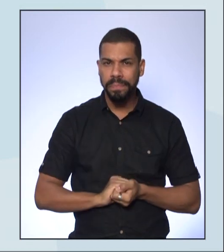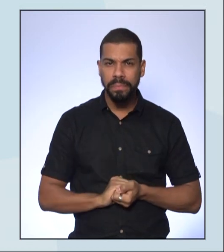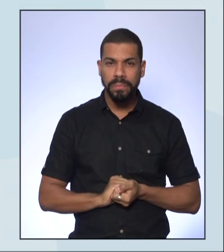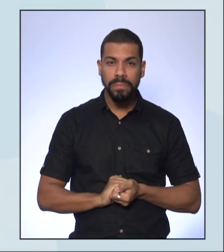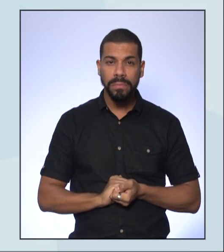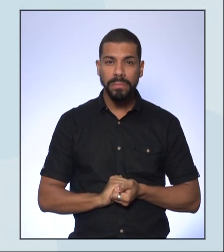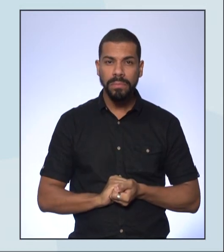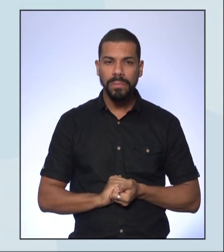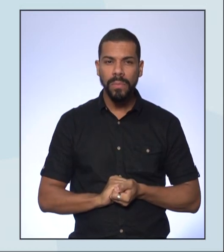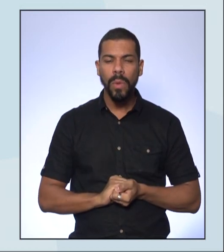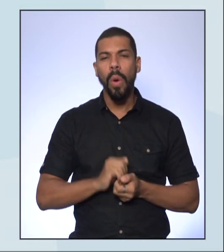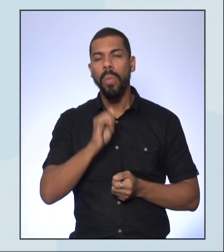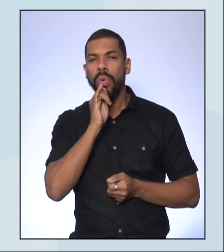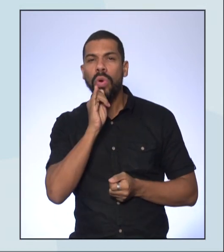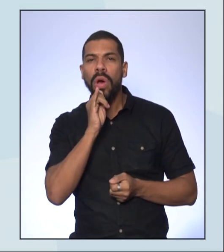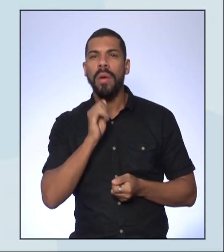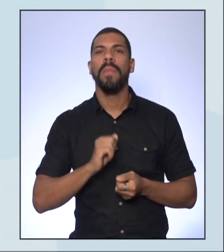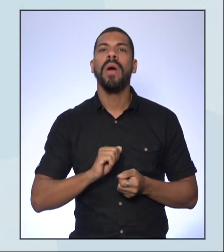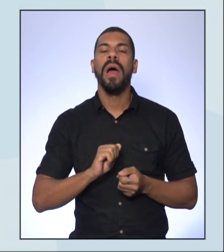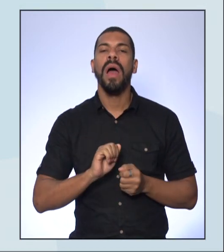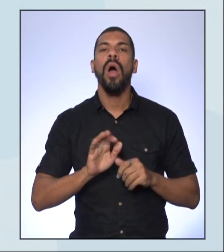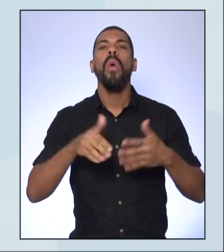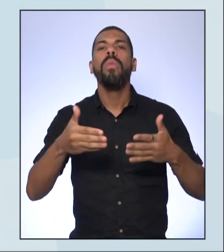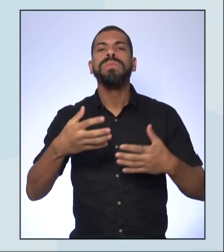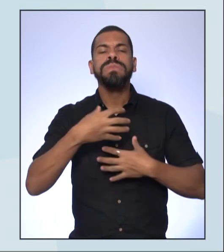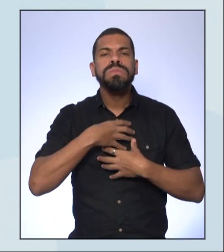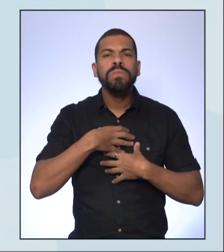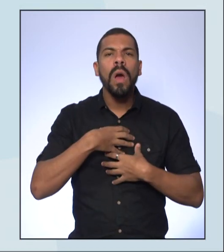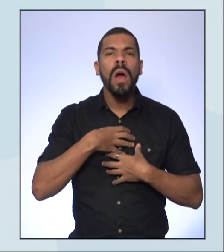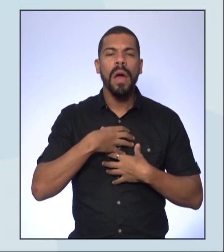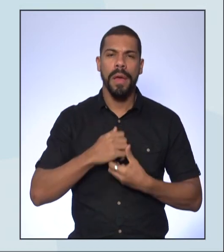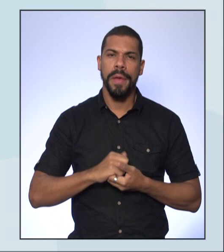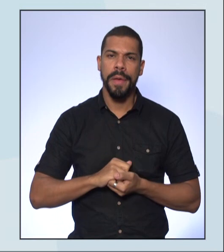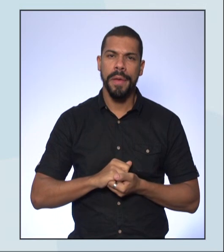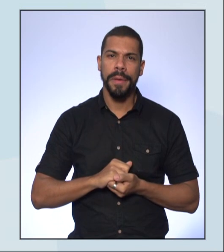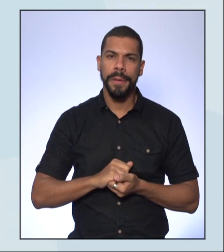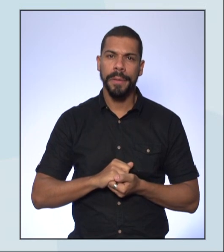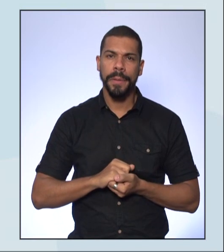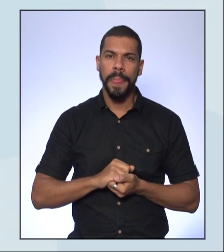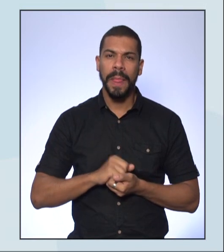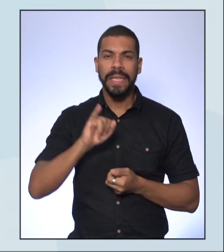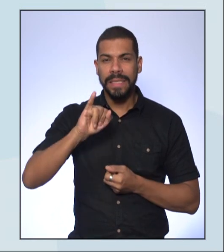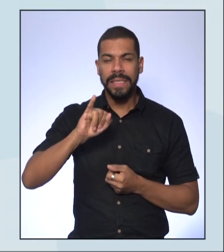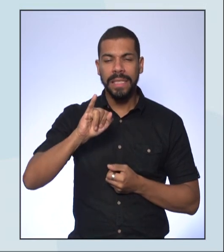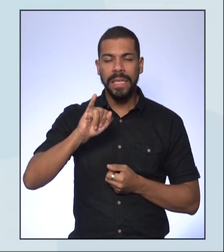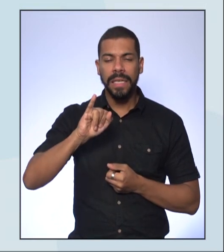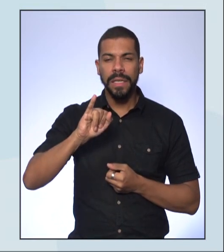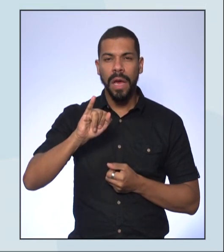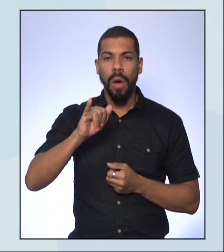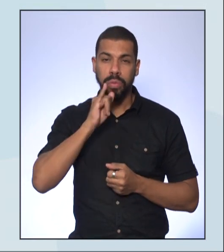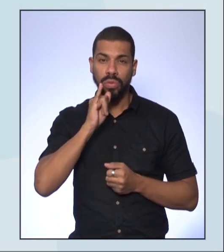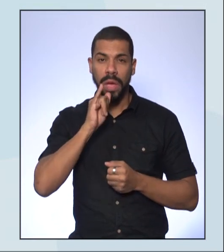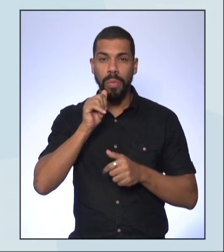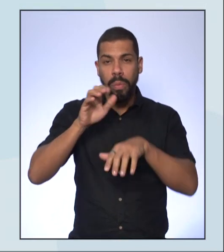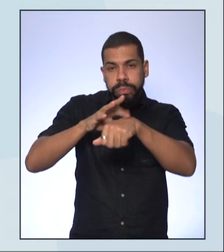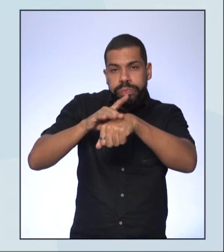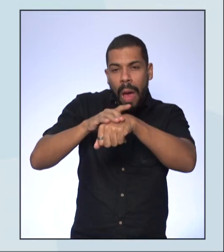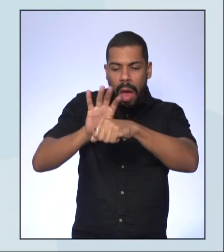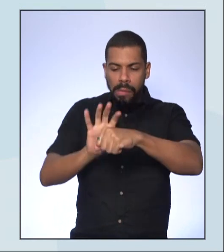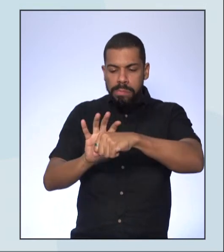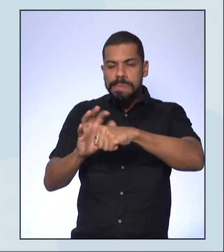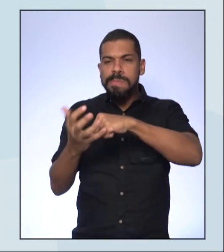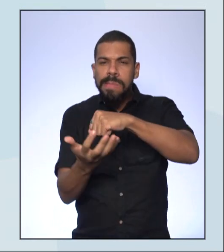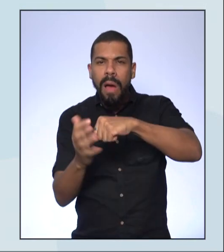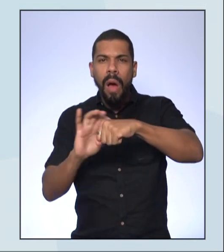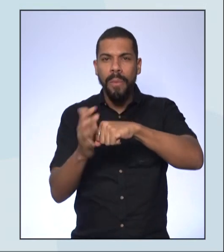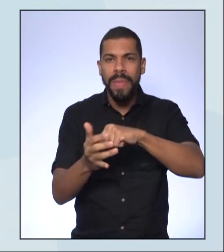estou sujeito àquele tipo de perigo. Então, por exemplo, se a gente for trazer, por exemplo, do Covid, né, quem é vulnerável é quem